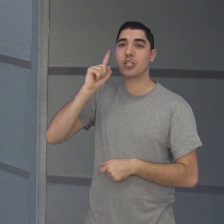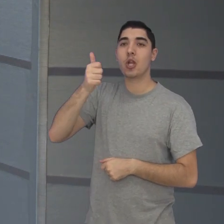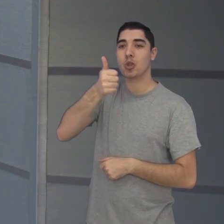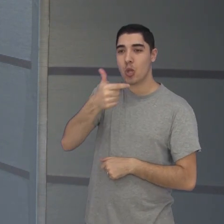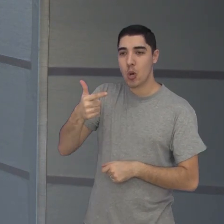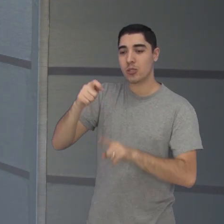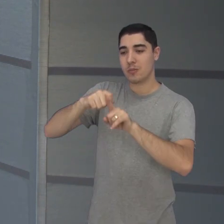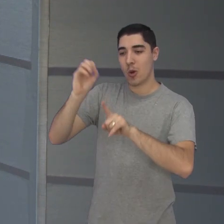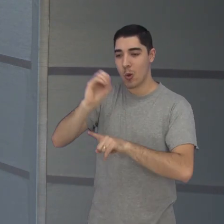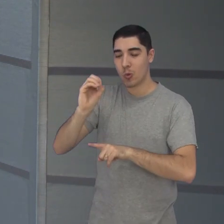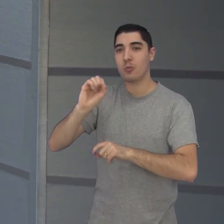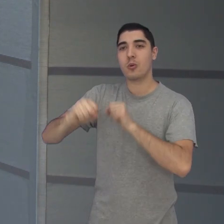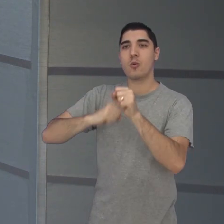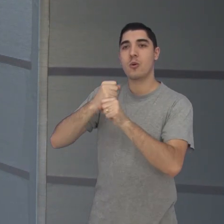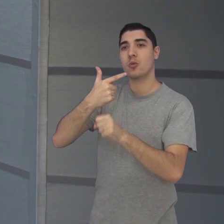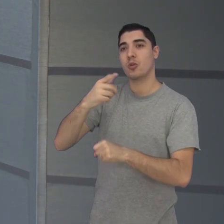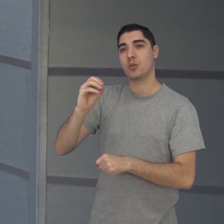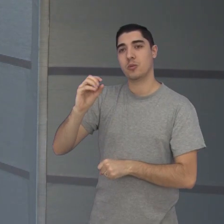outubro de 2009.